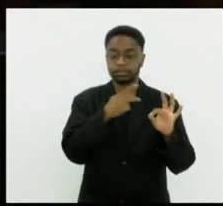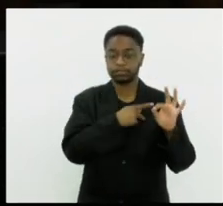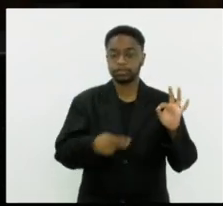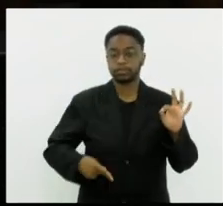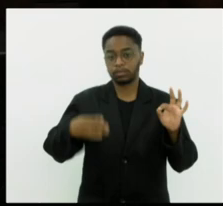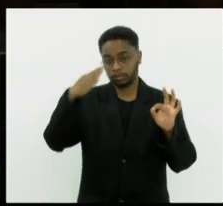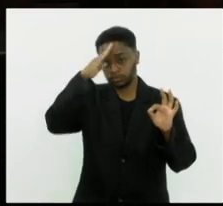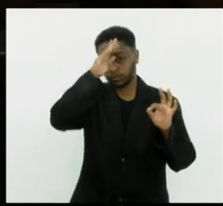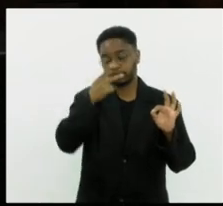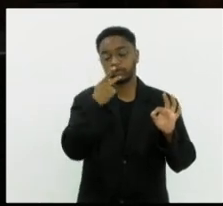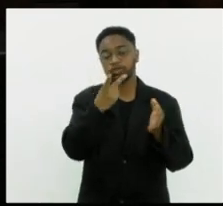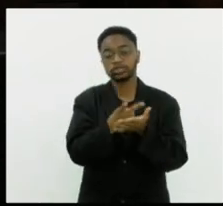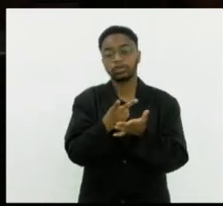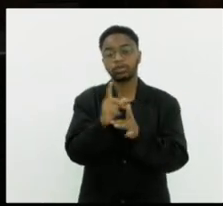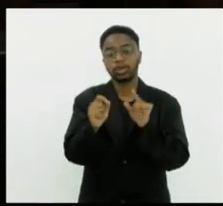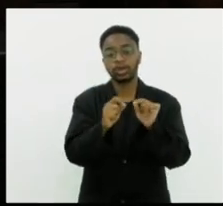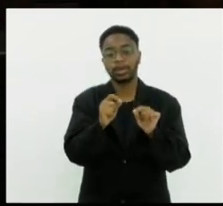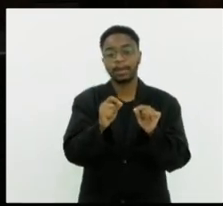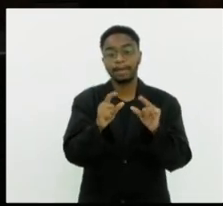sempre disse, é